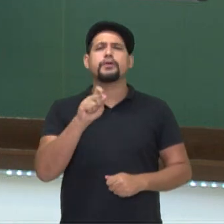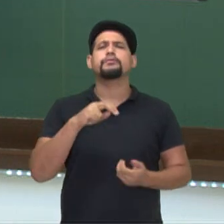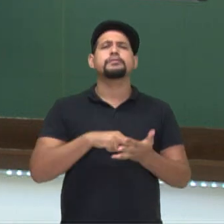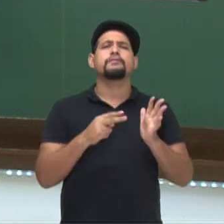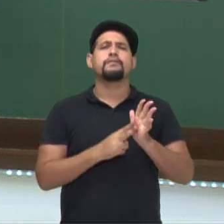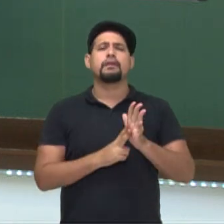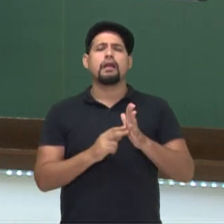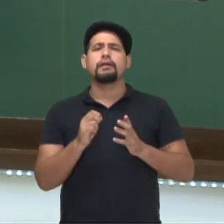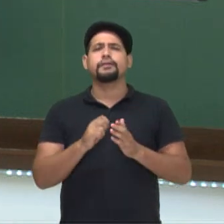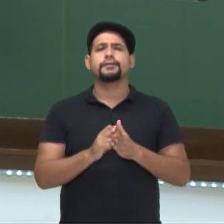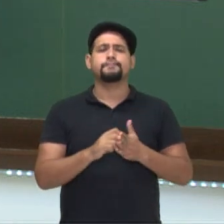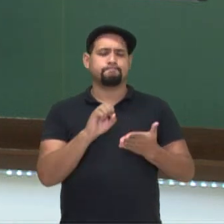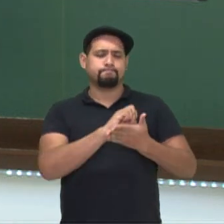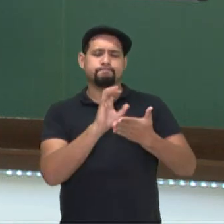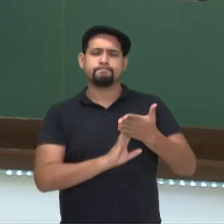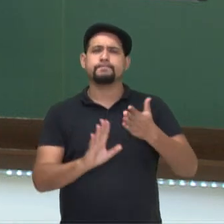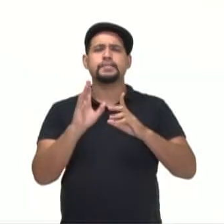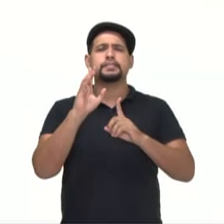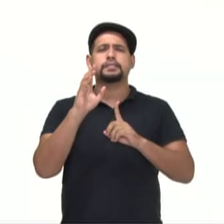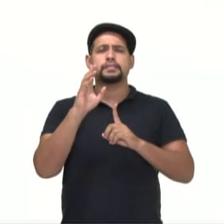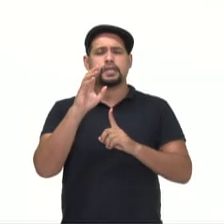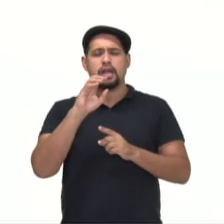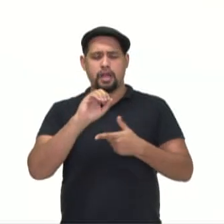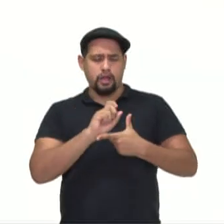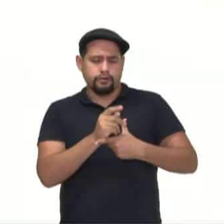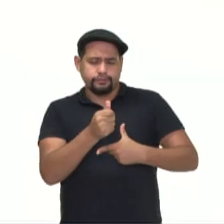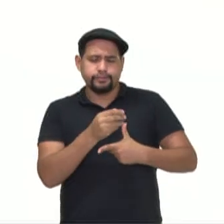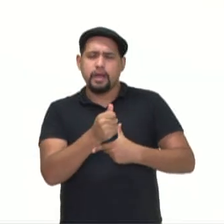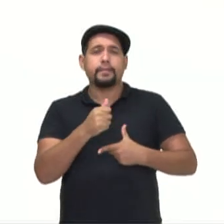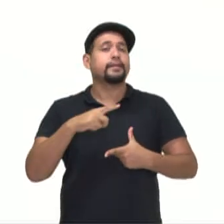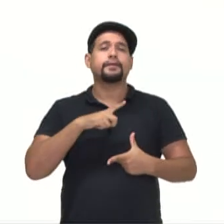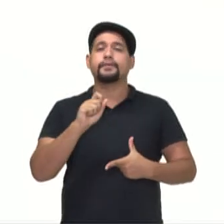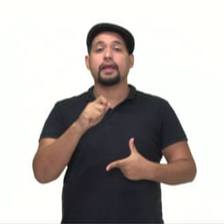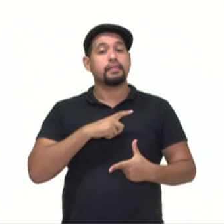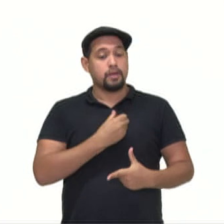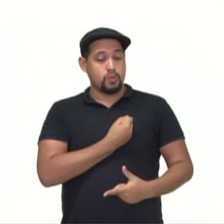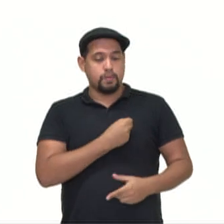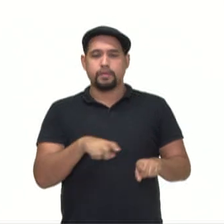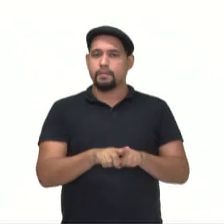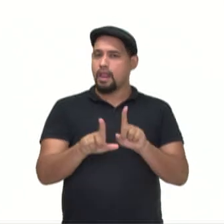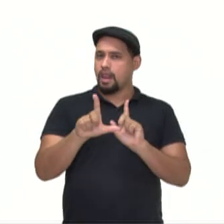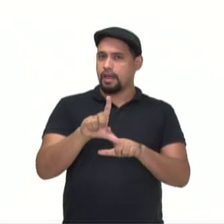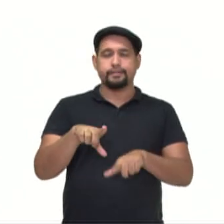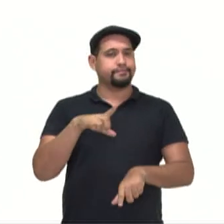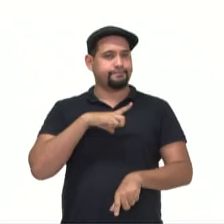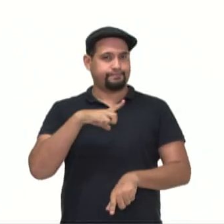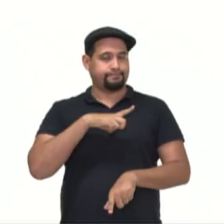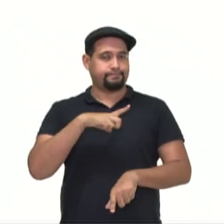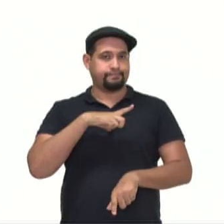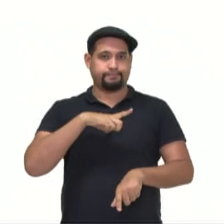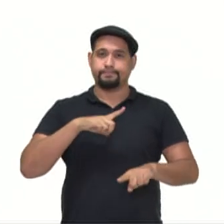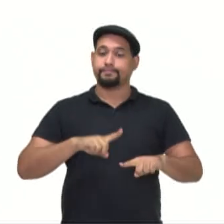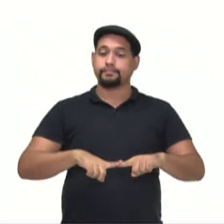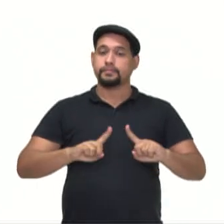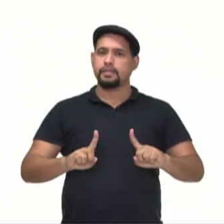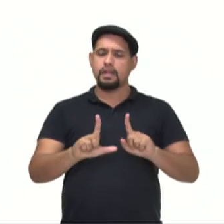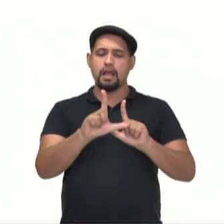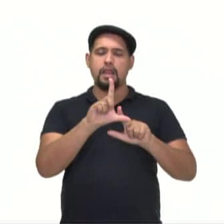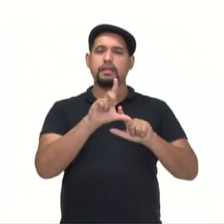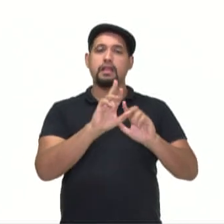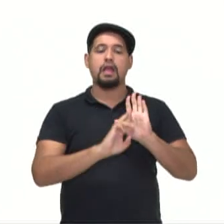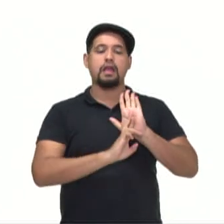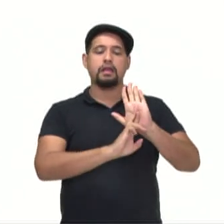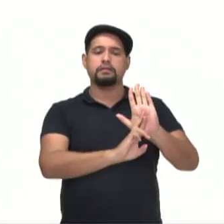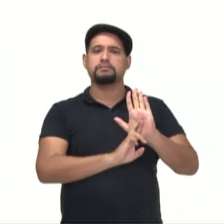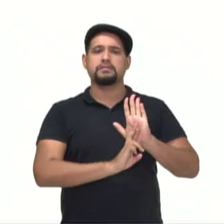são expressões algébricas? Elas possuem números e letras, certo? E operações, naturalmente. As letras representam